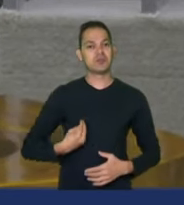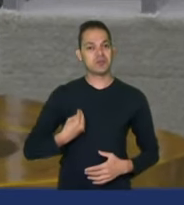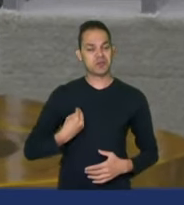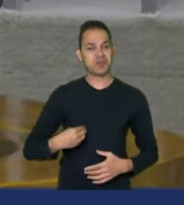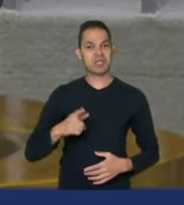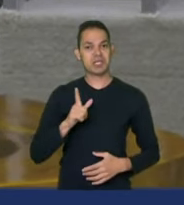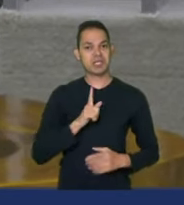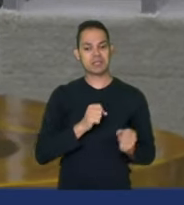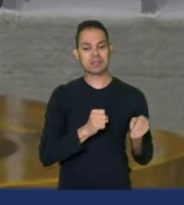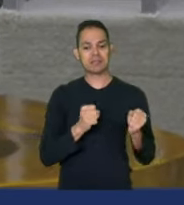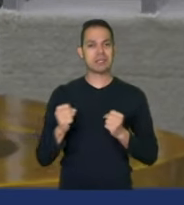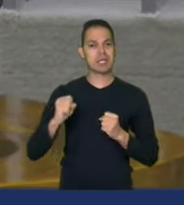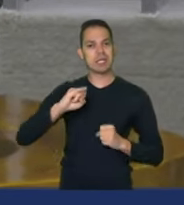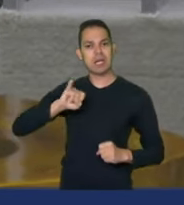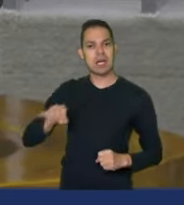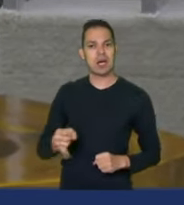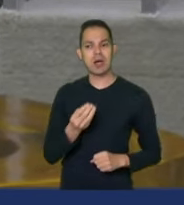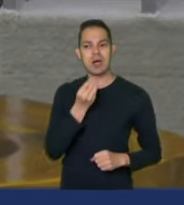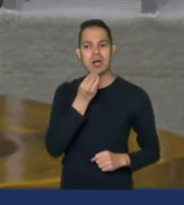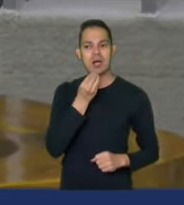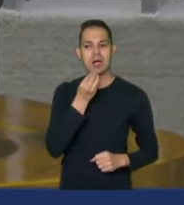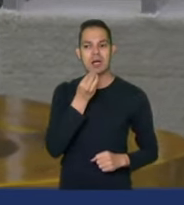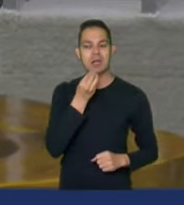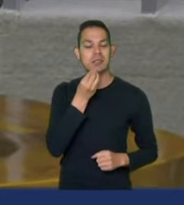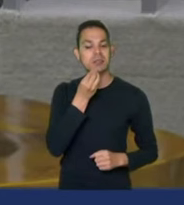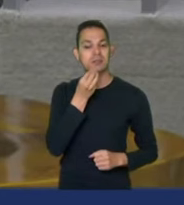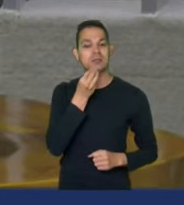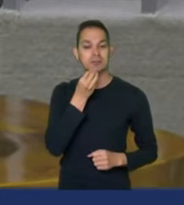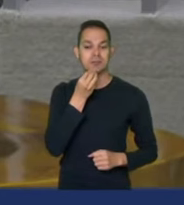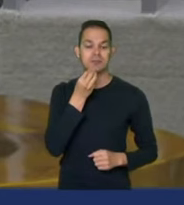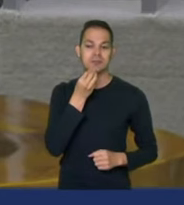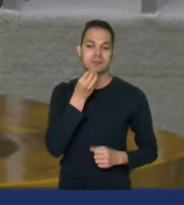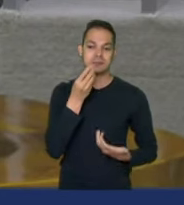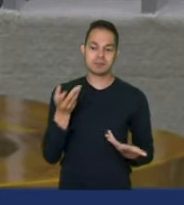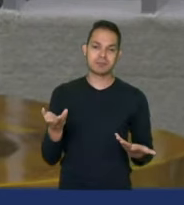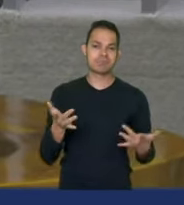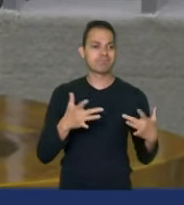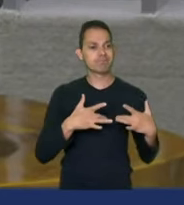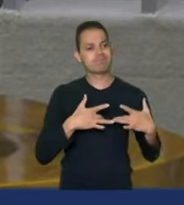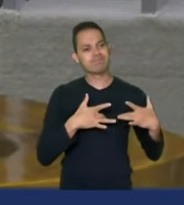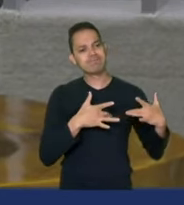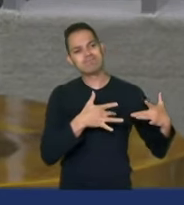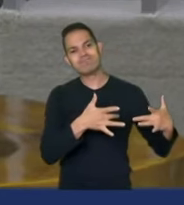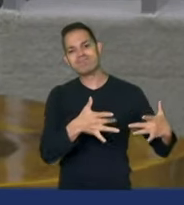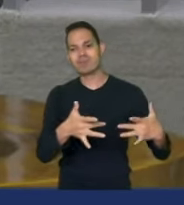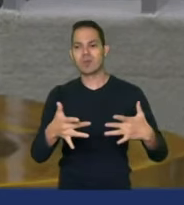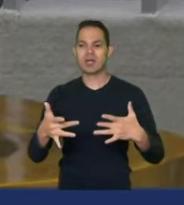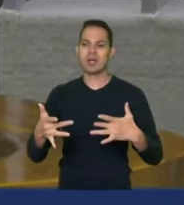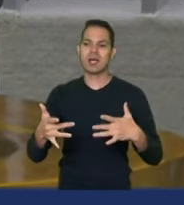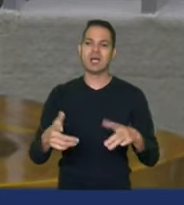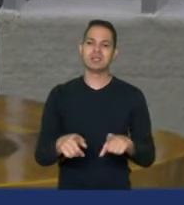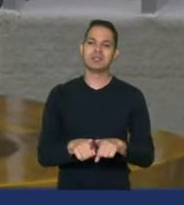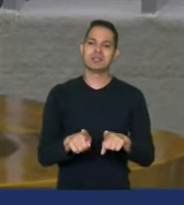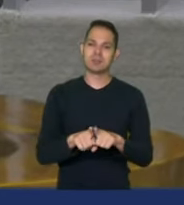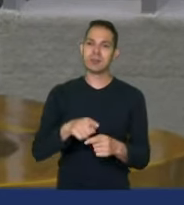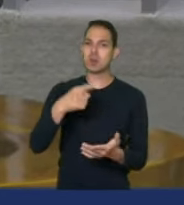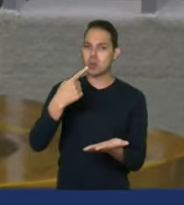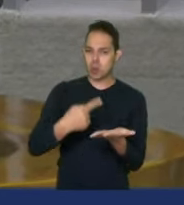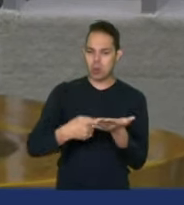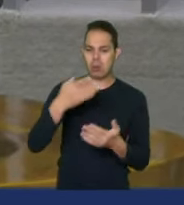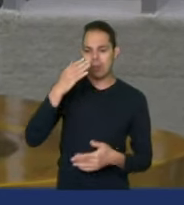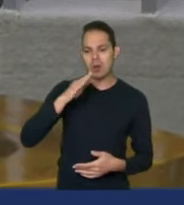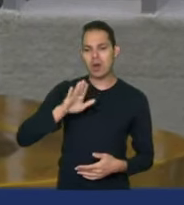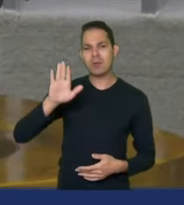destruição nacional brasileira. A nossa solidariedade e o nosso compromisso a todos